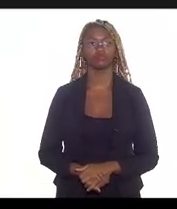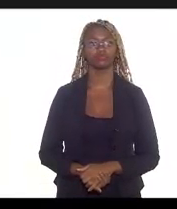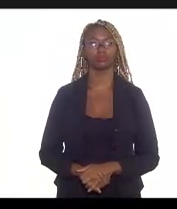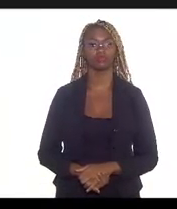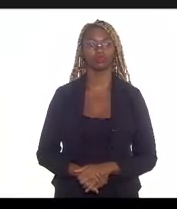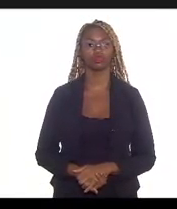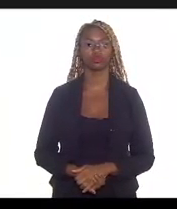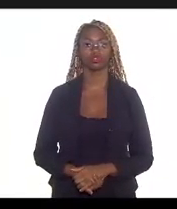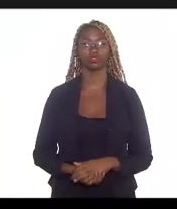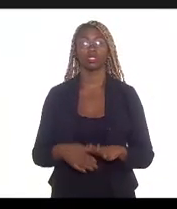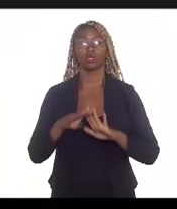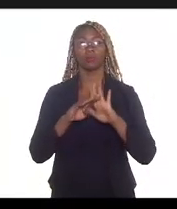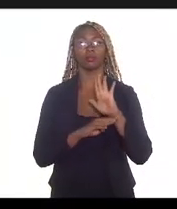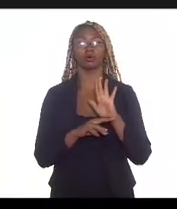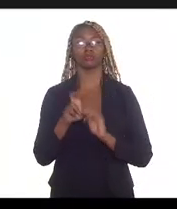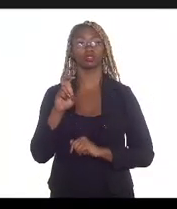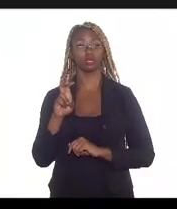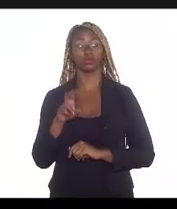5 da pauta.